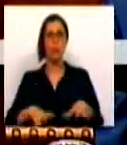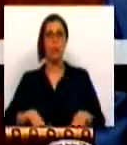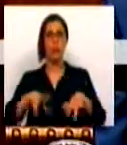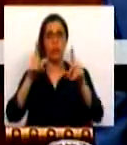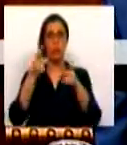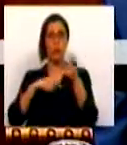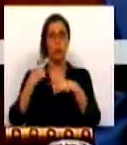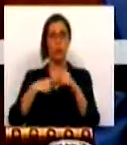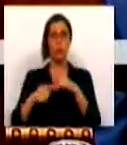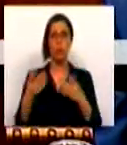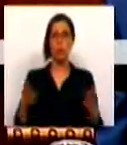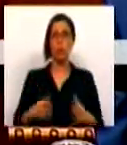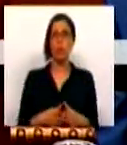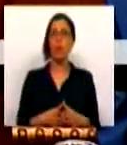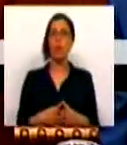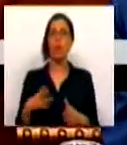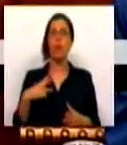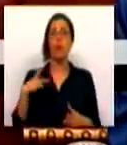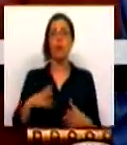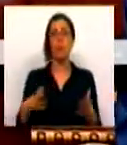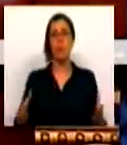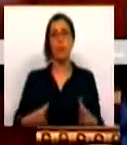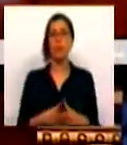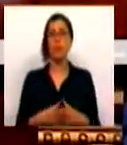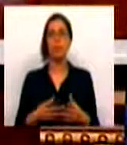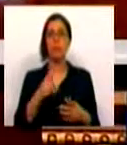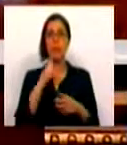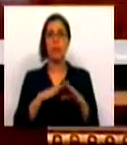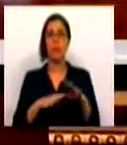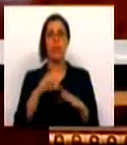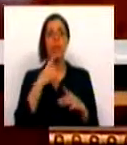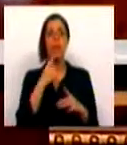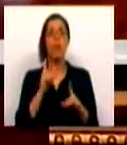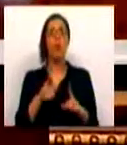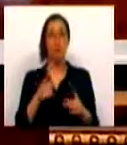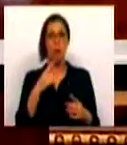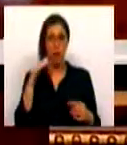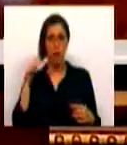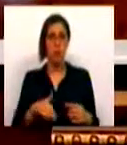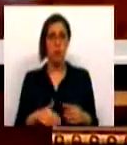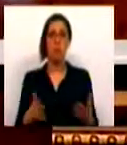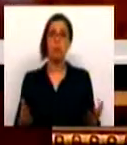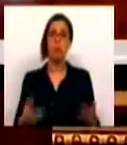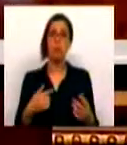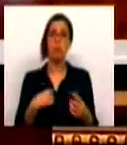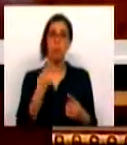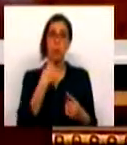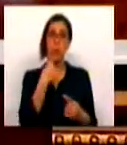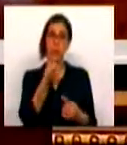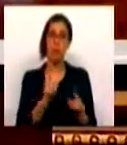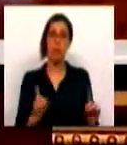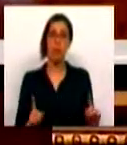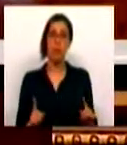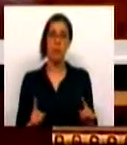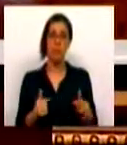das exportações portuguesas. Está a fazer aí um sinal de que elas estão a descer, mas eu tenho uma notícia boa a